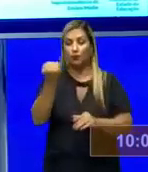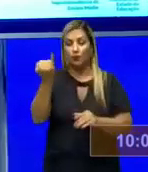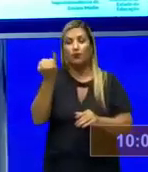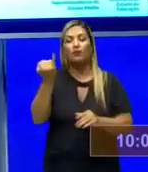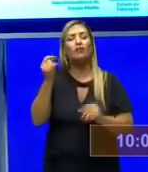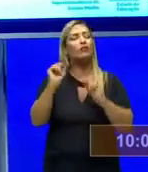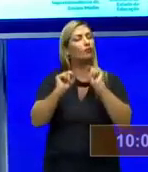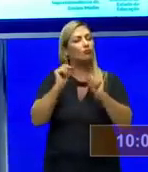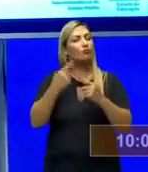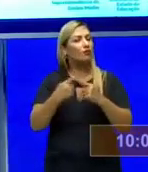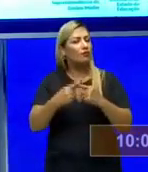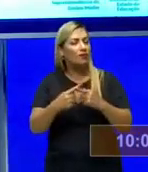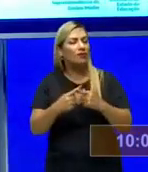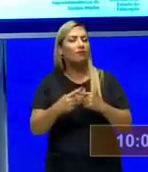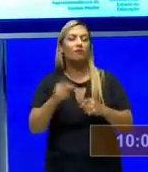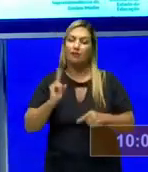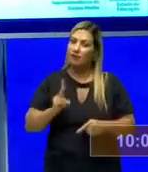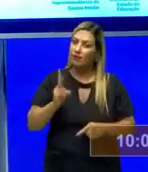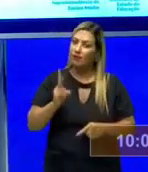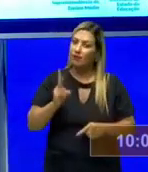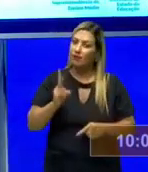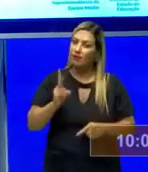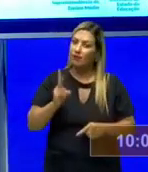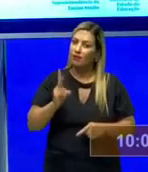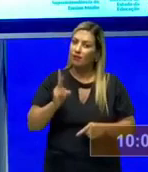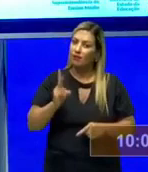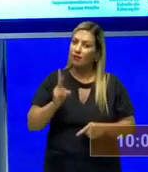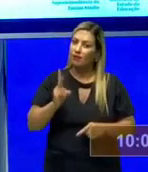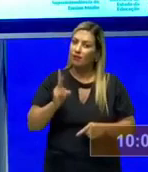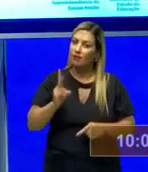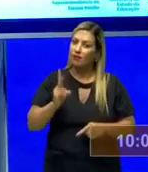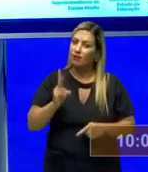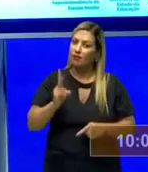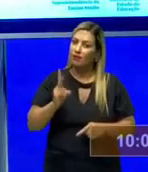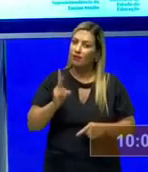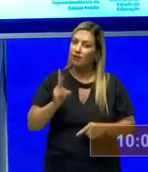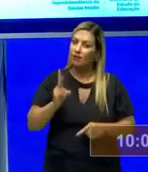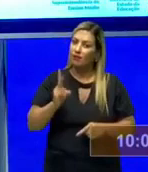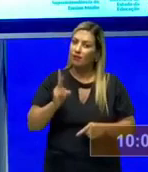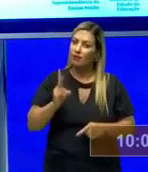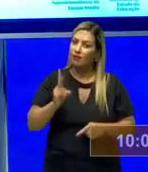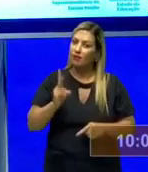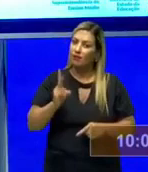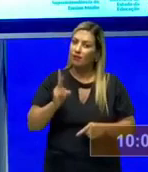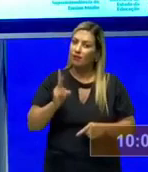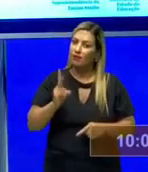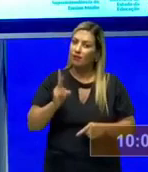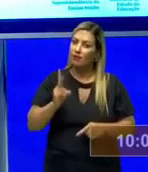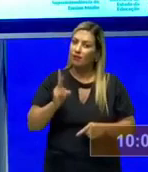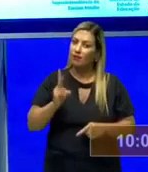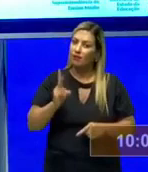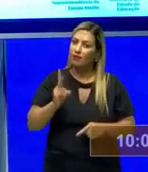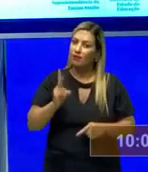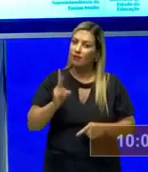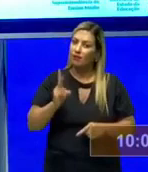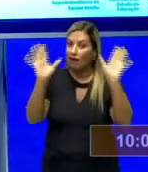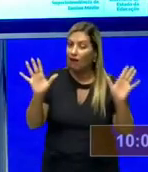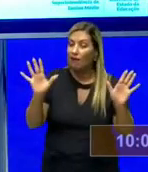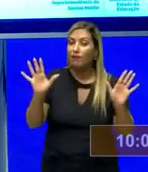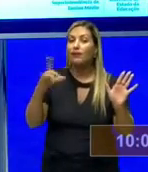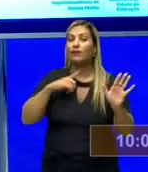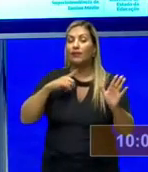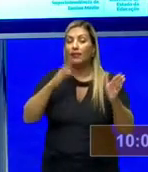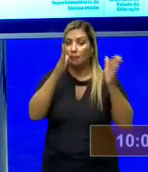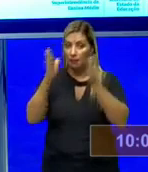ele é muito importante sempre cai duas ou três questões de eu não hein Tá se você entender muito bem